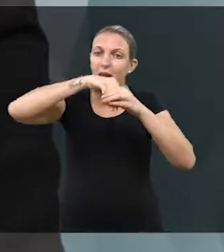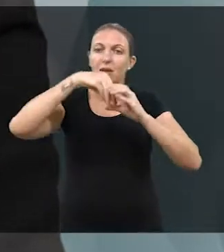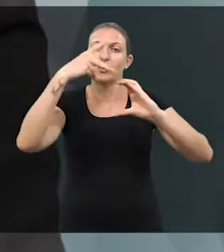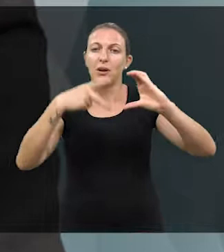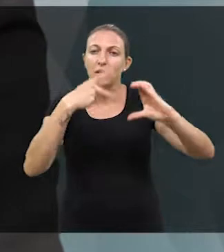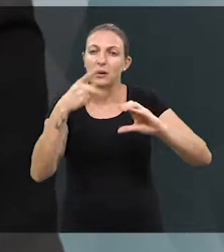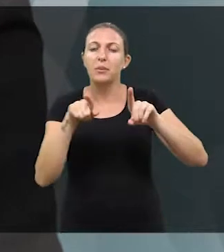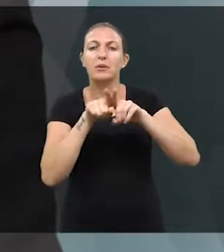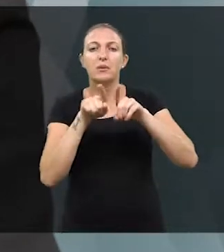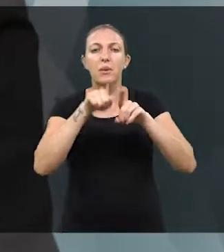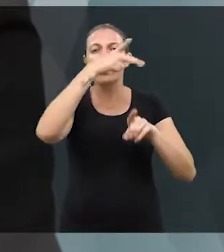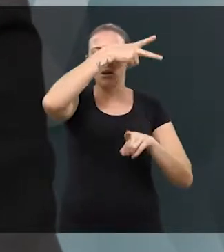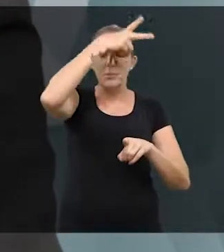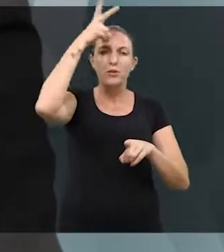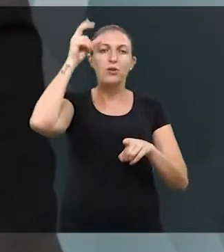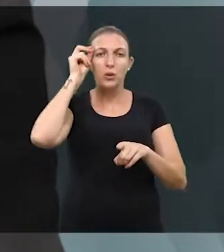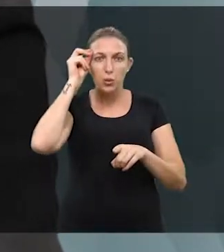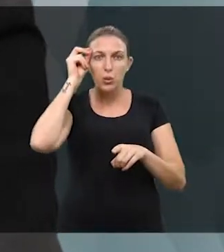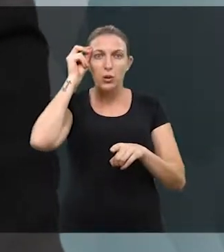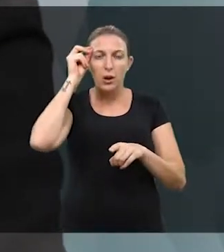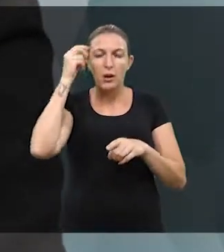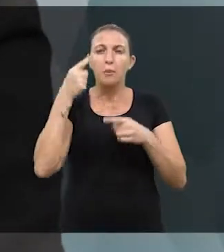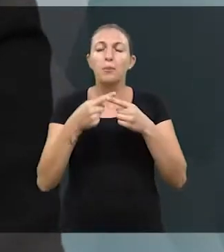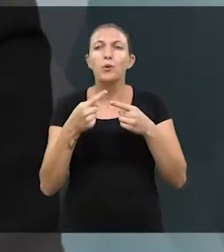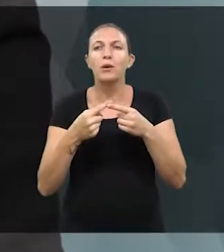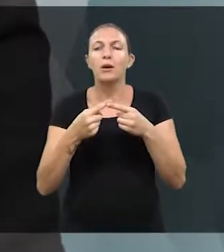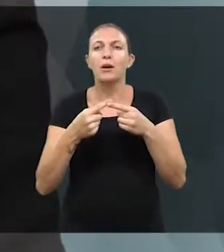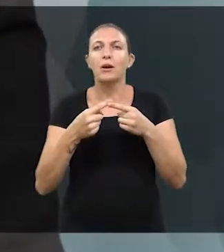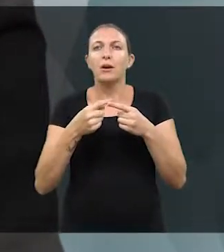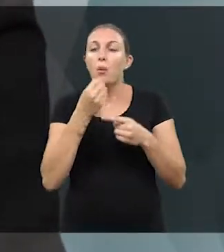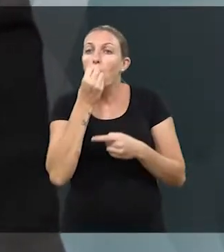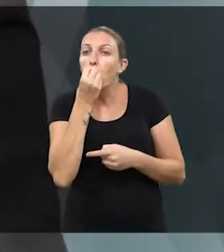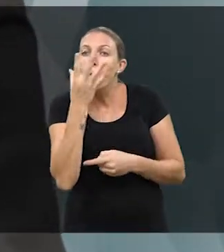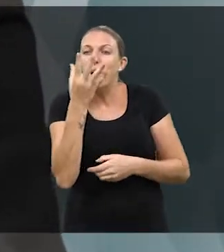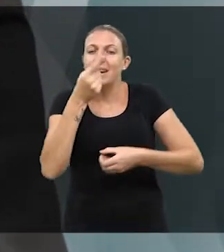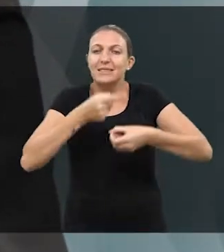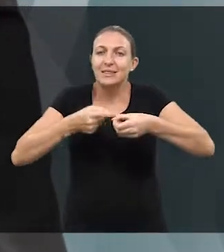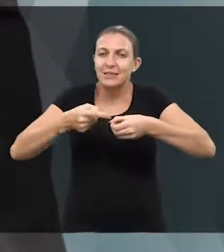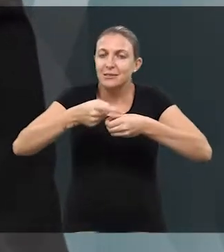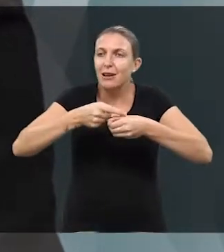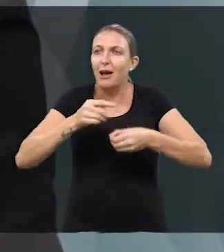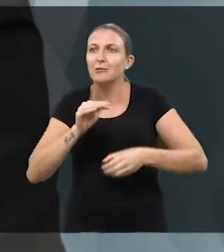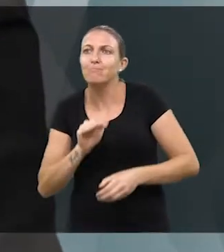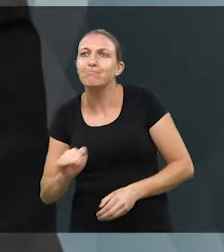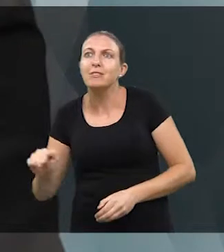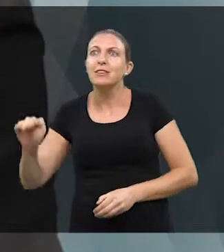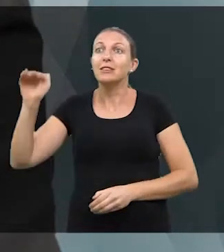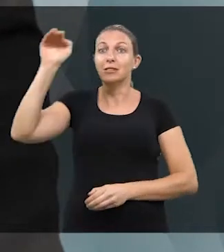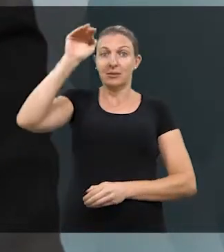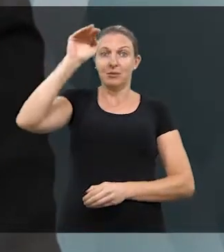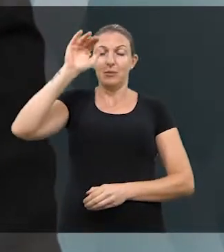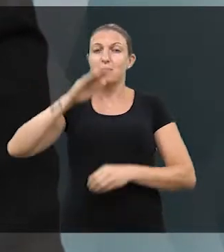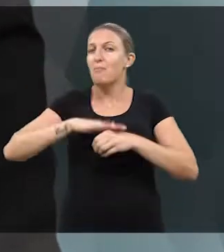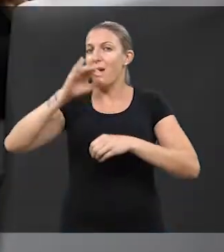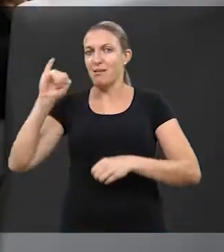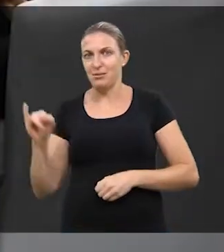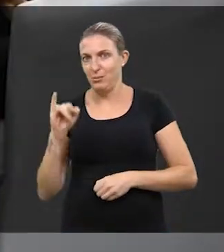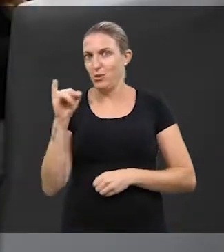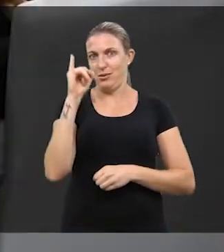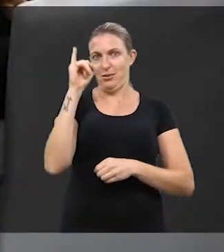coisas para que o bem da cidade esteja acima das nossas diferenças enfim né e particularidades